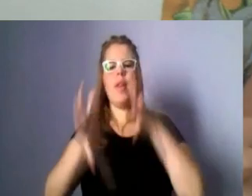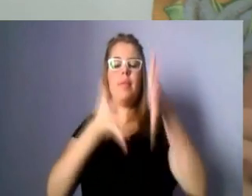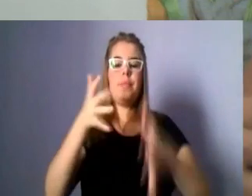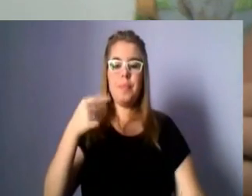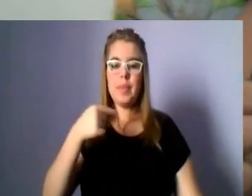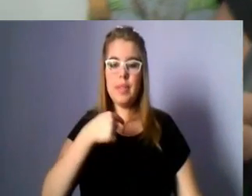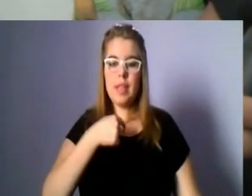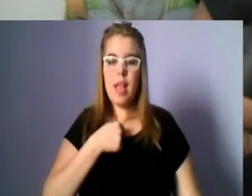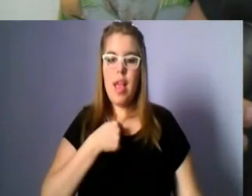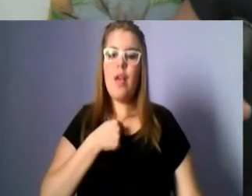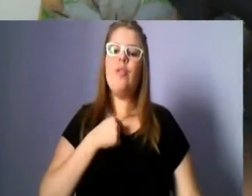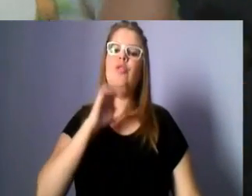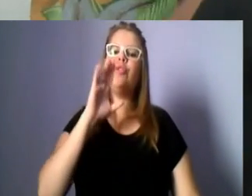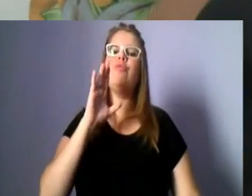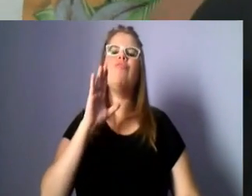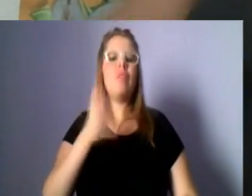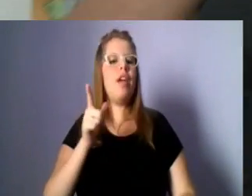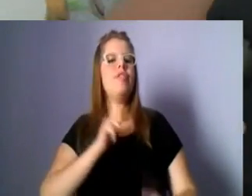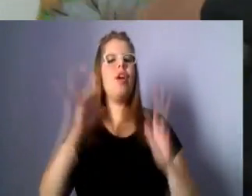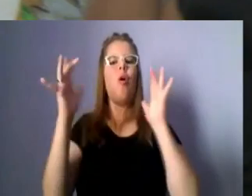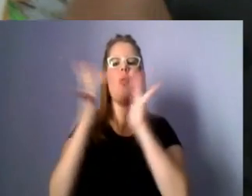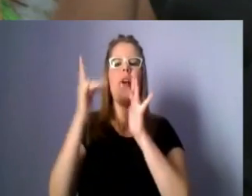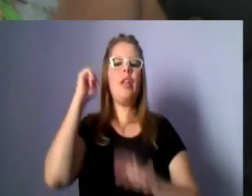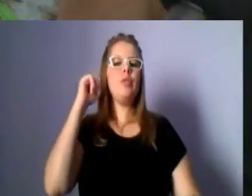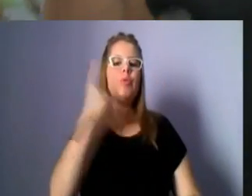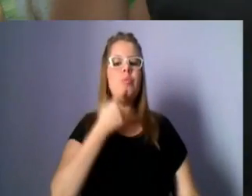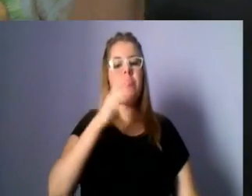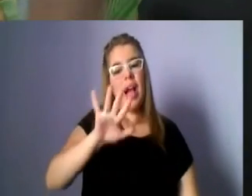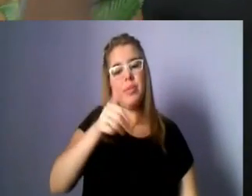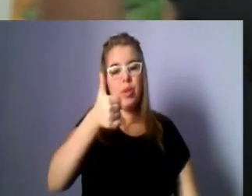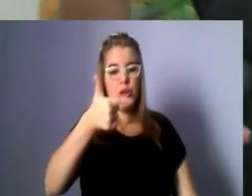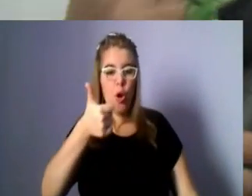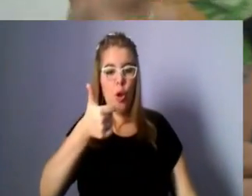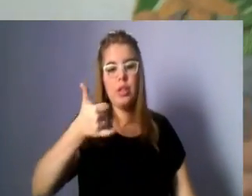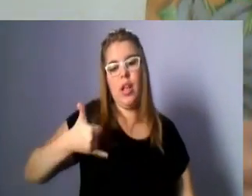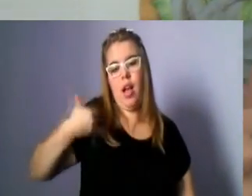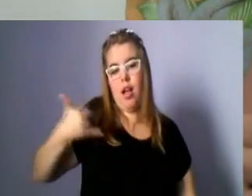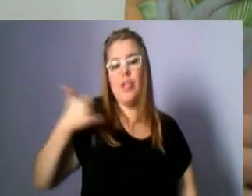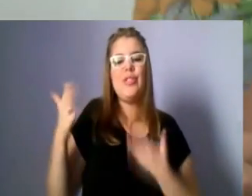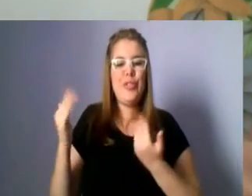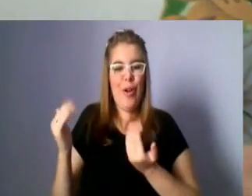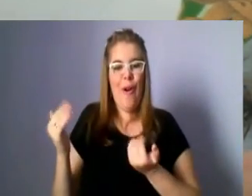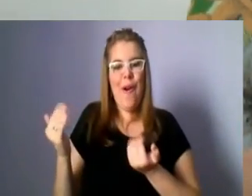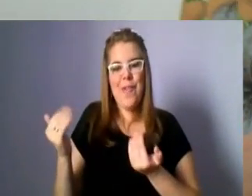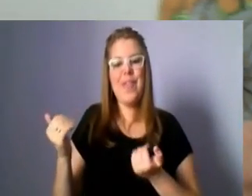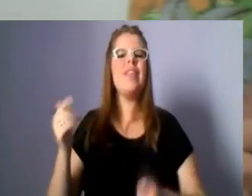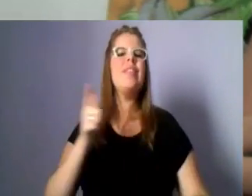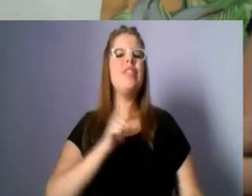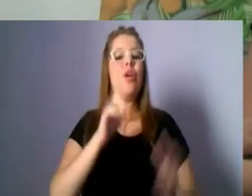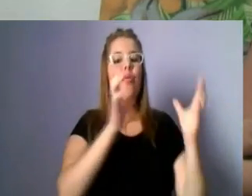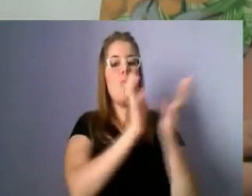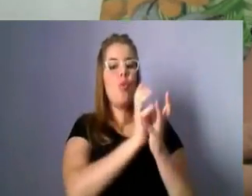sinais. Eu já tinha contato com surdos, eu tinha mais ou menos 12 anos, era bem novinha,